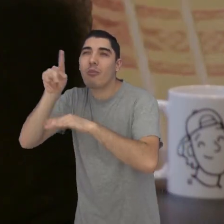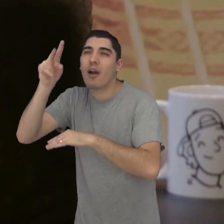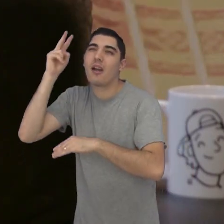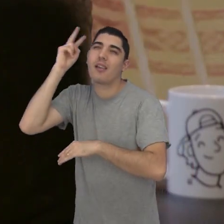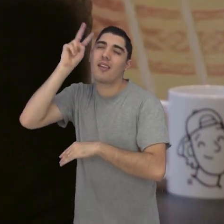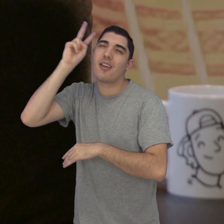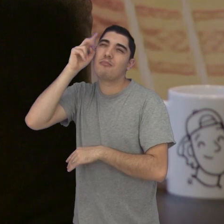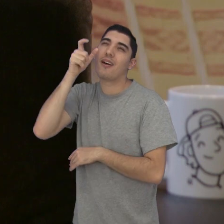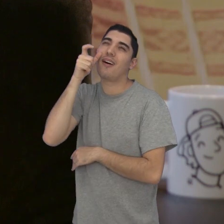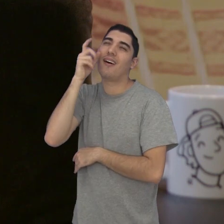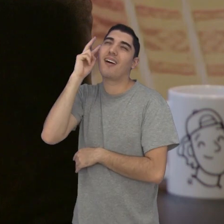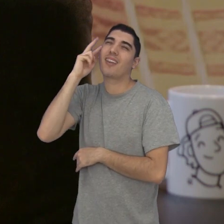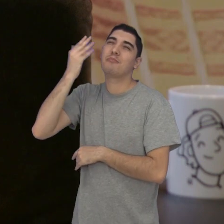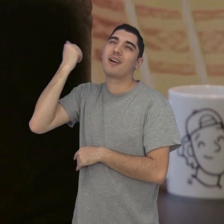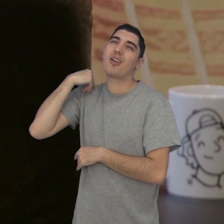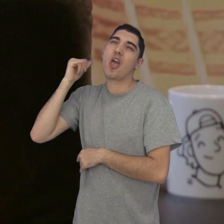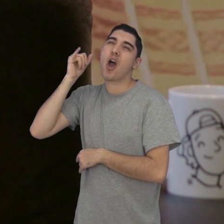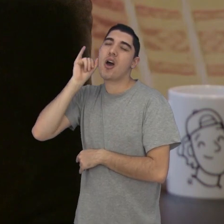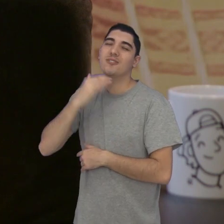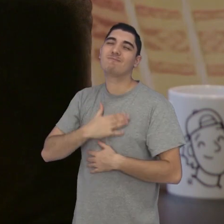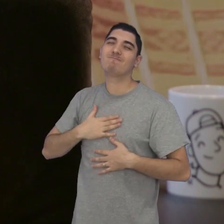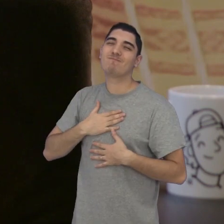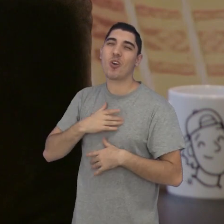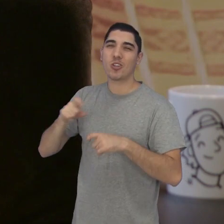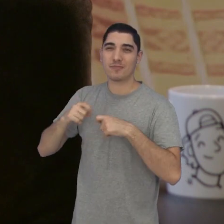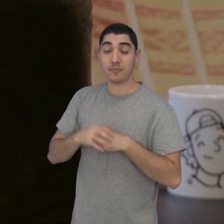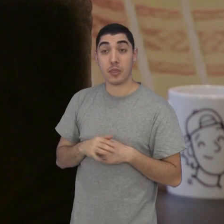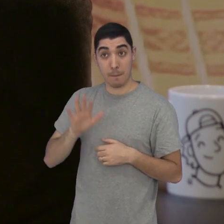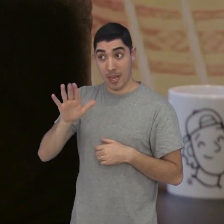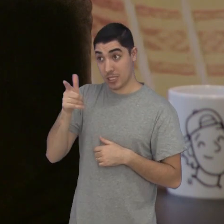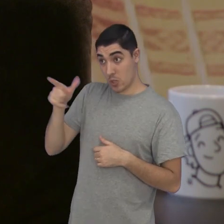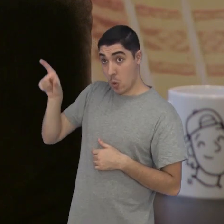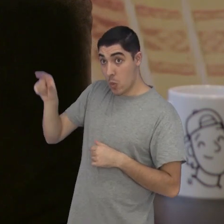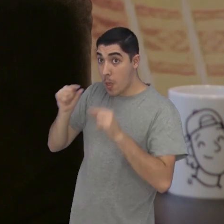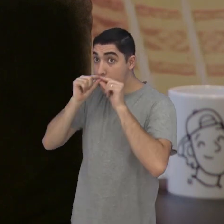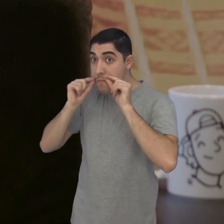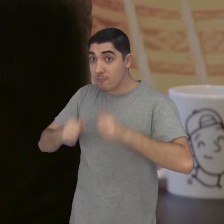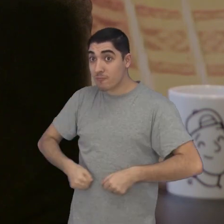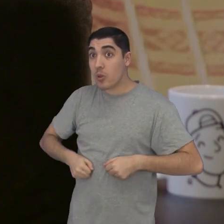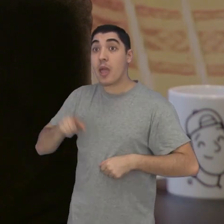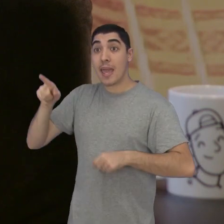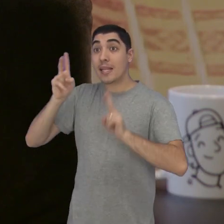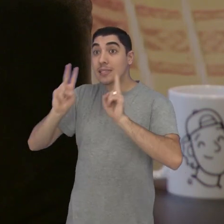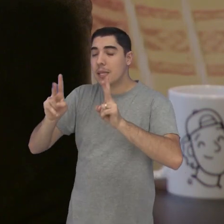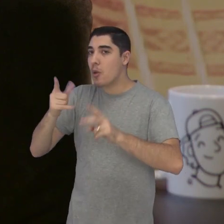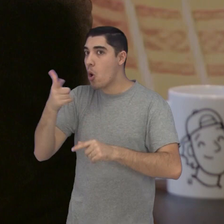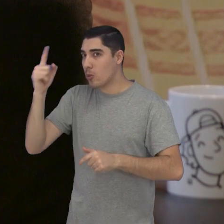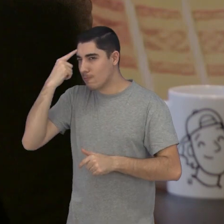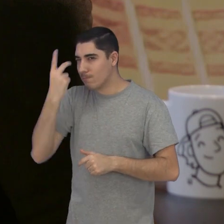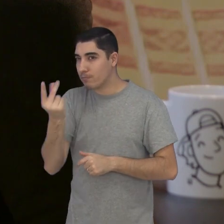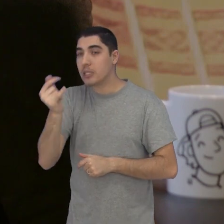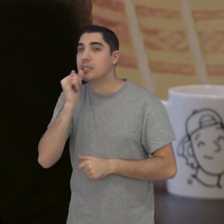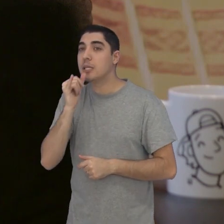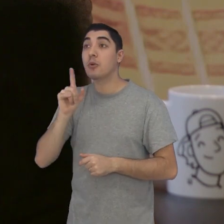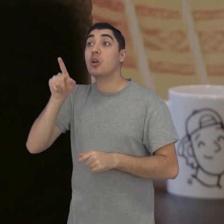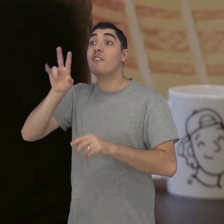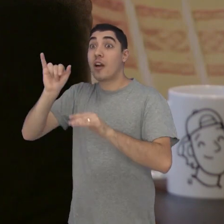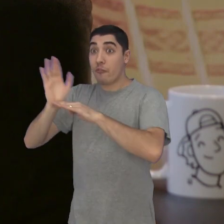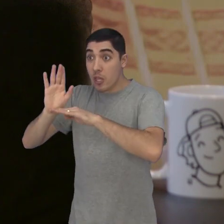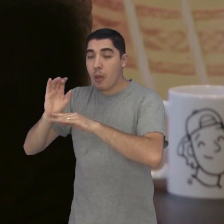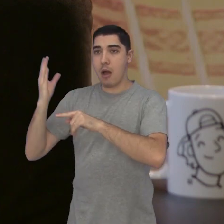E além disso, o Mazzaropi tinha outra sacada. Lançamento de filme. Tinha data. 25 de